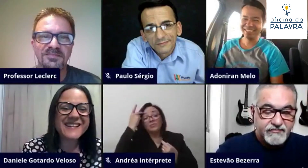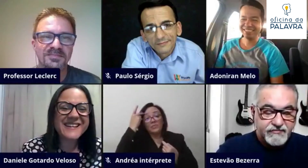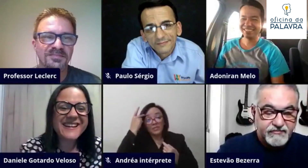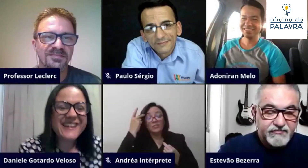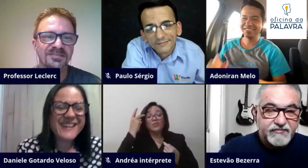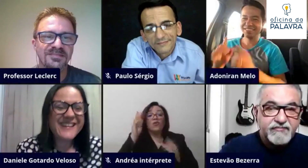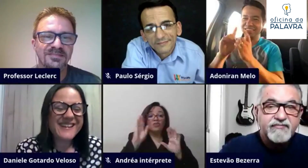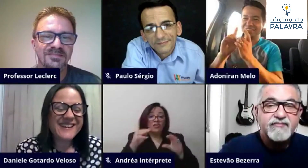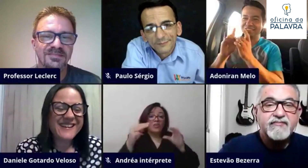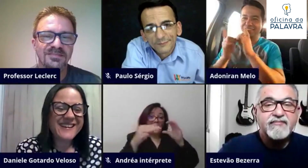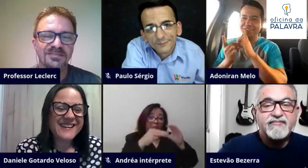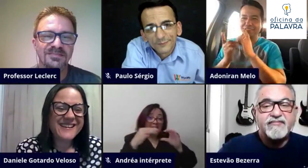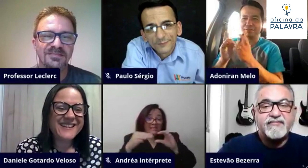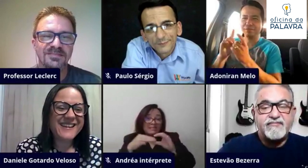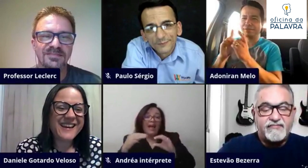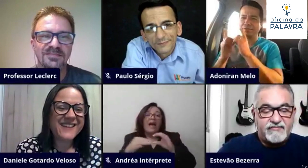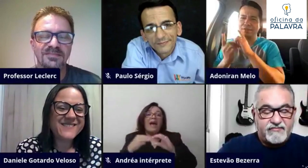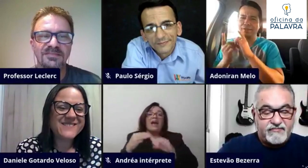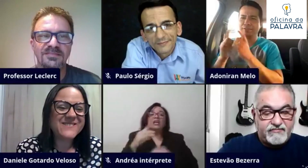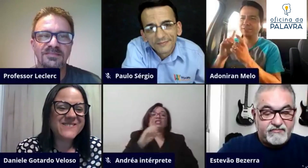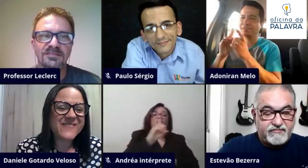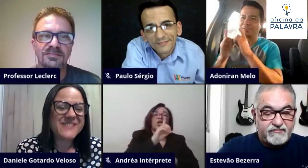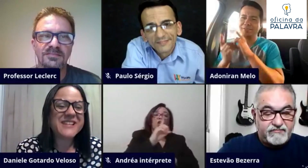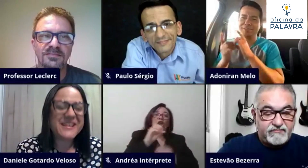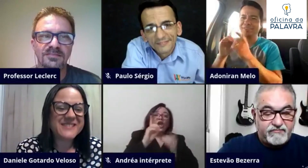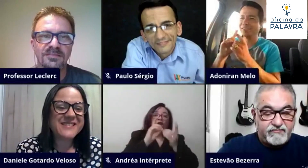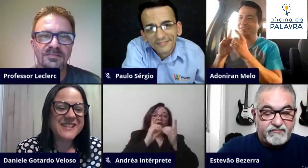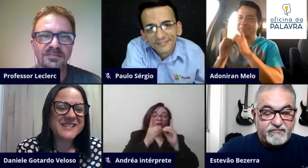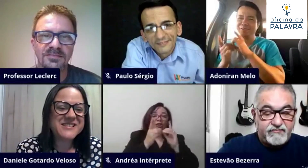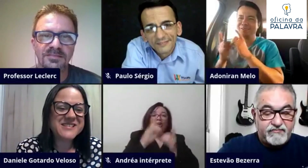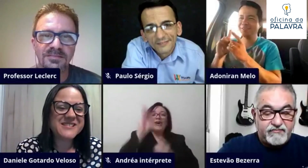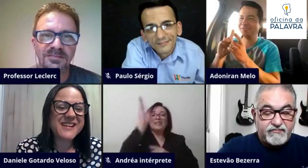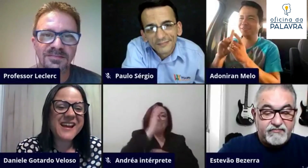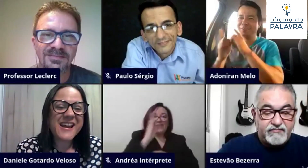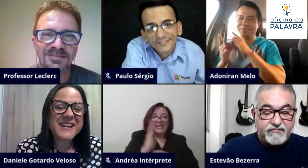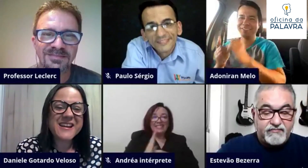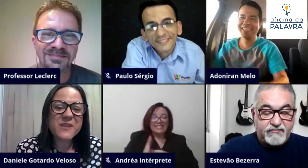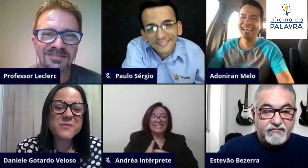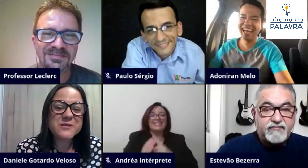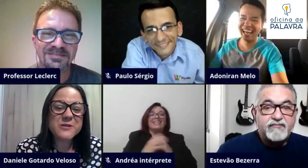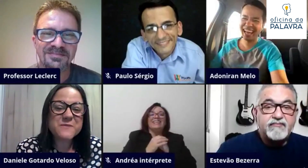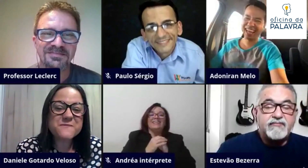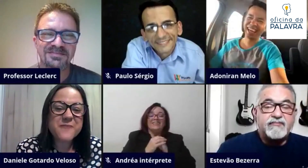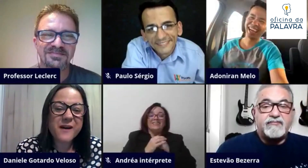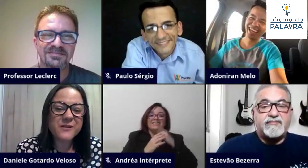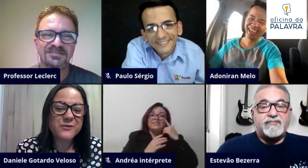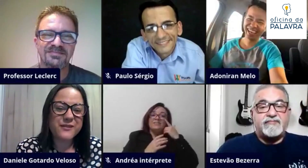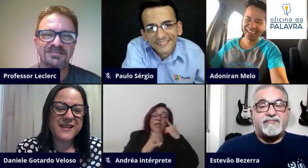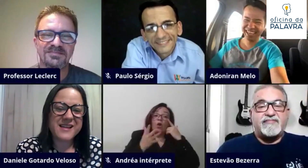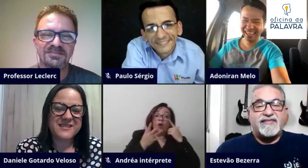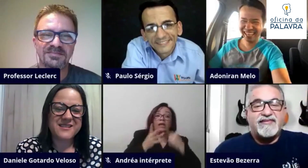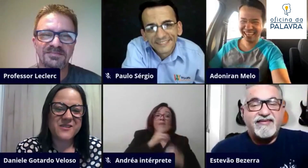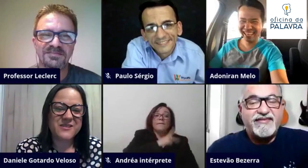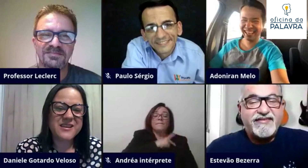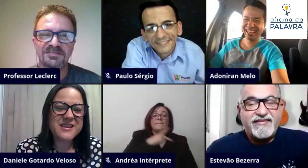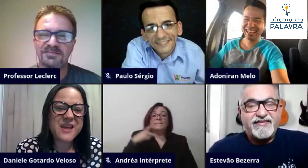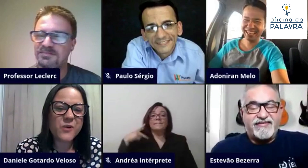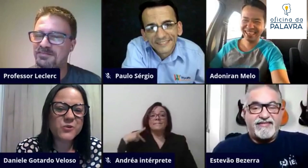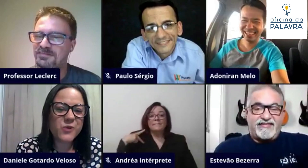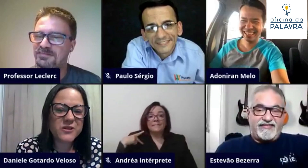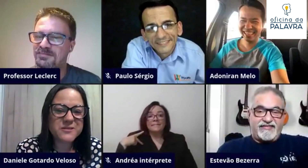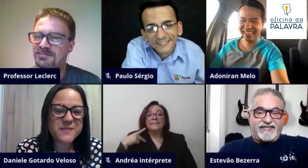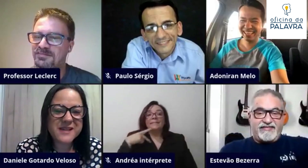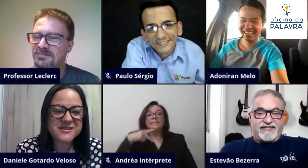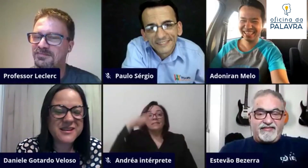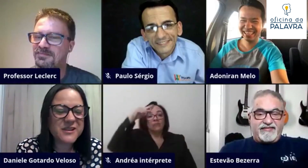outros, né, e que é um projeto isso. Queria que o pastor Paulo falasse, então, o que